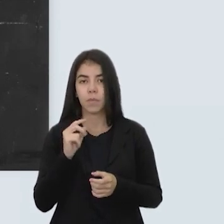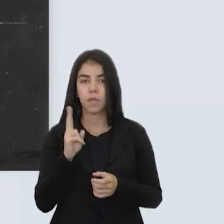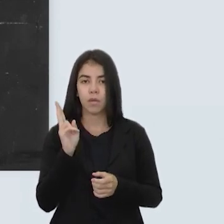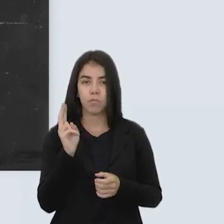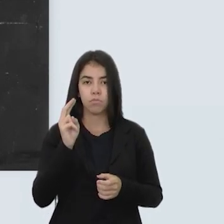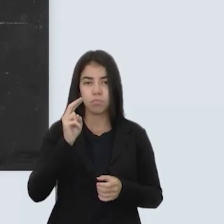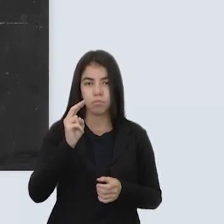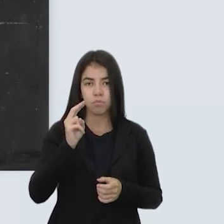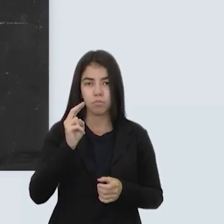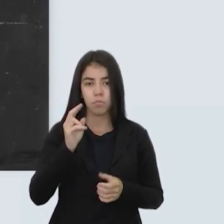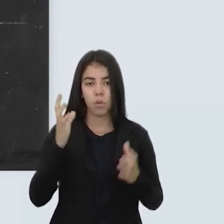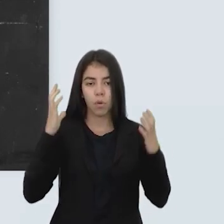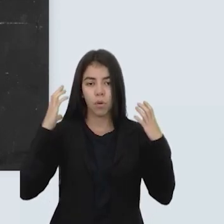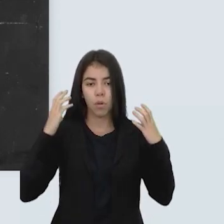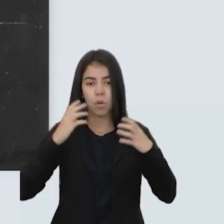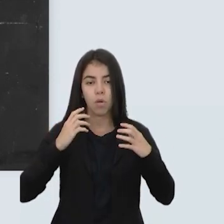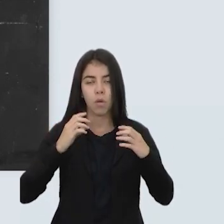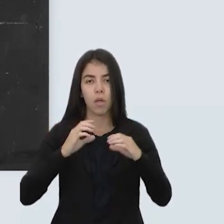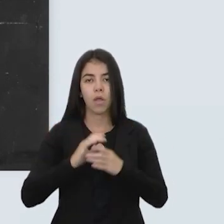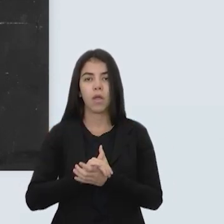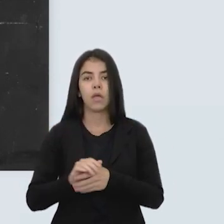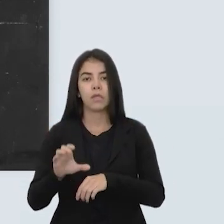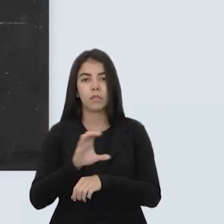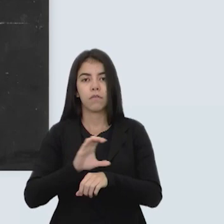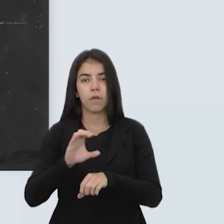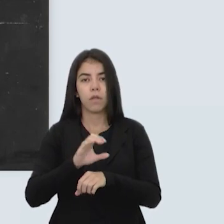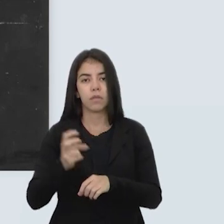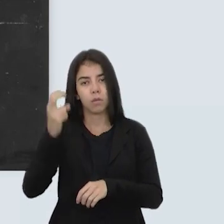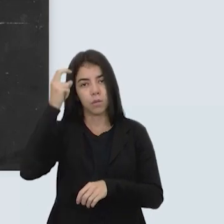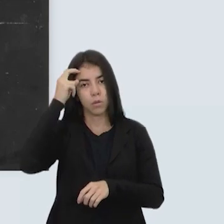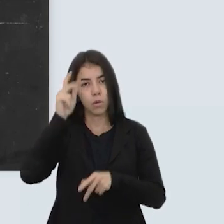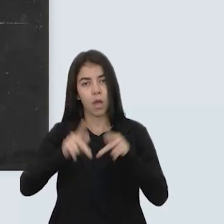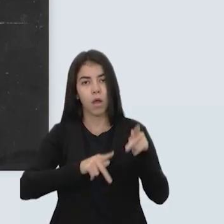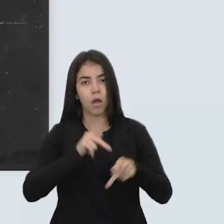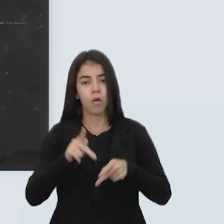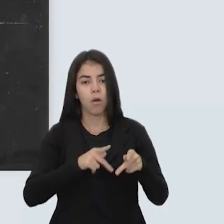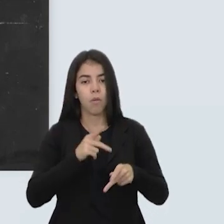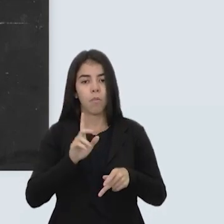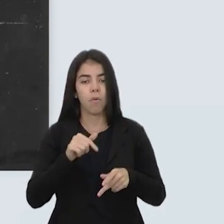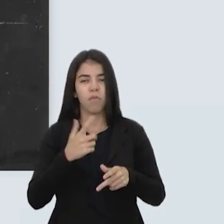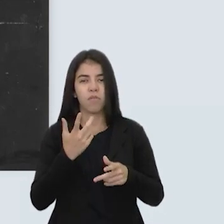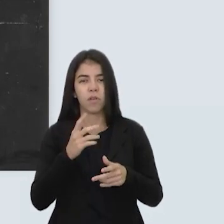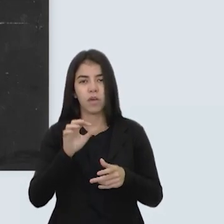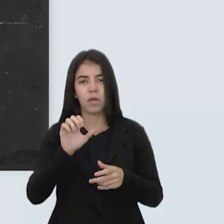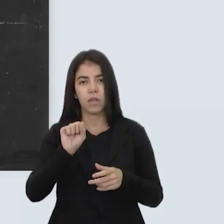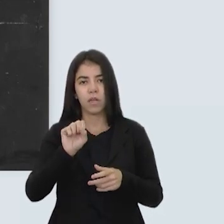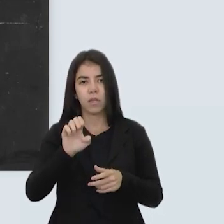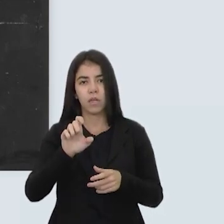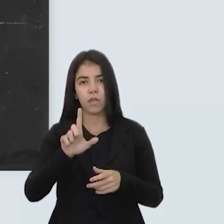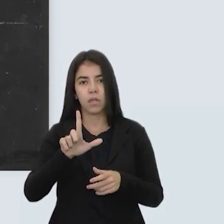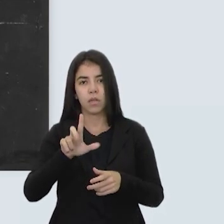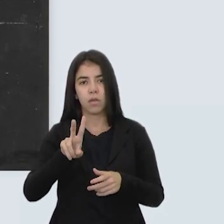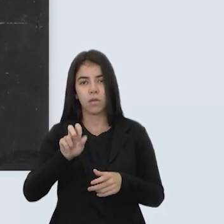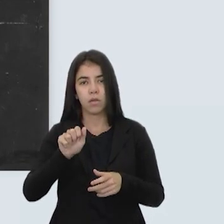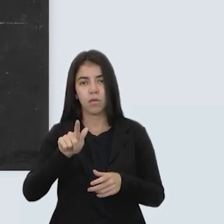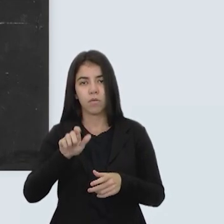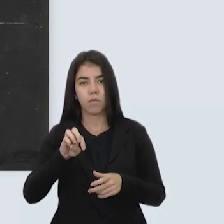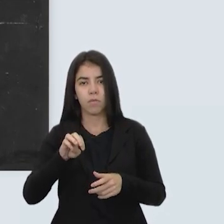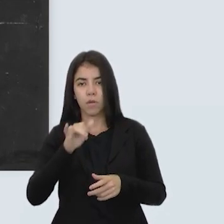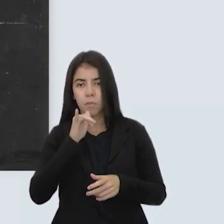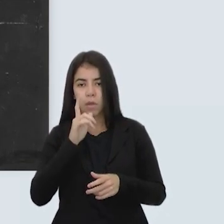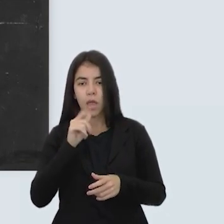mundo levando civilização e cultura aos povos selvagens. Que, em outras palavras, seria como levar